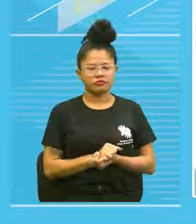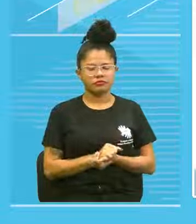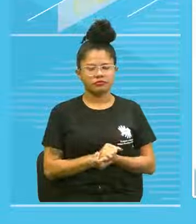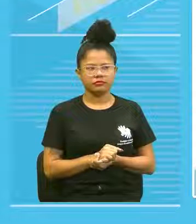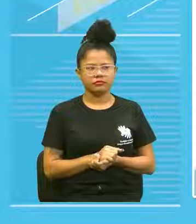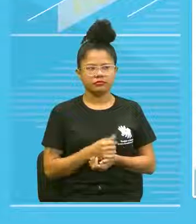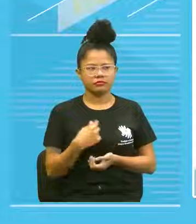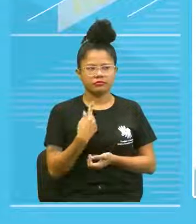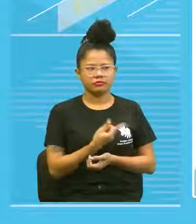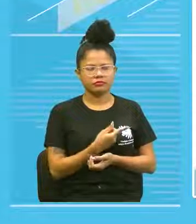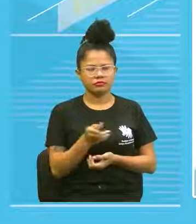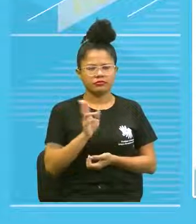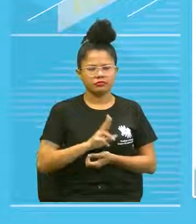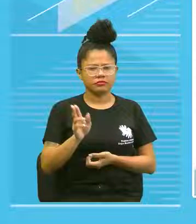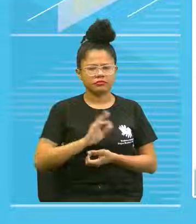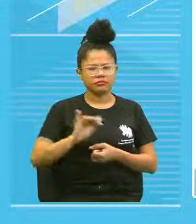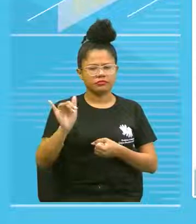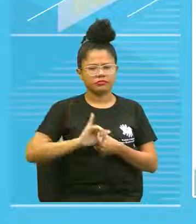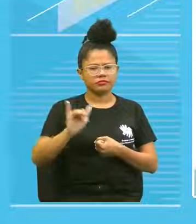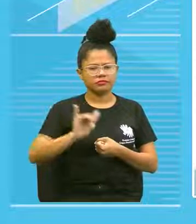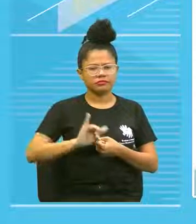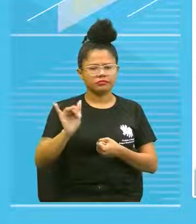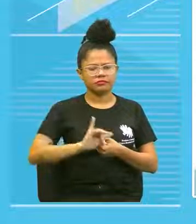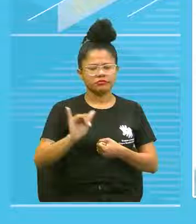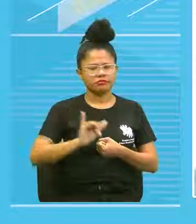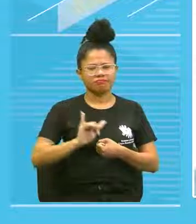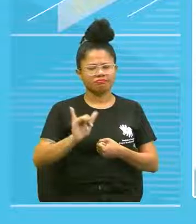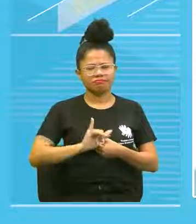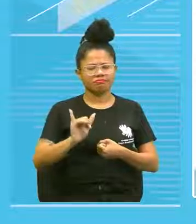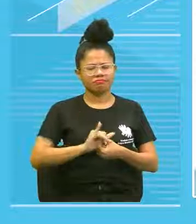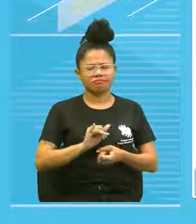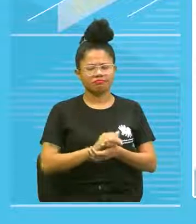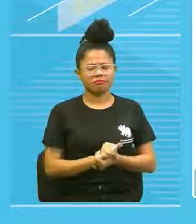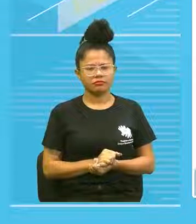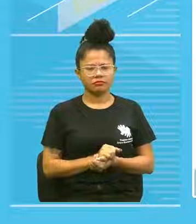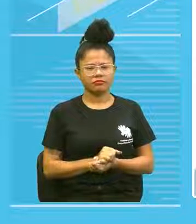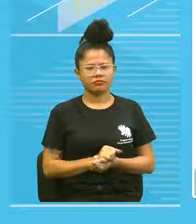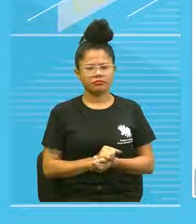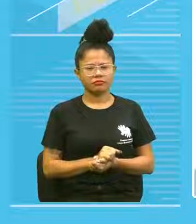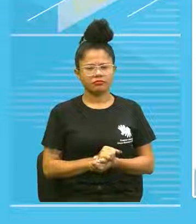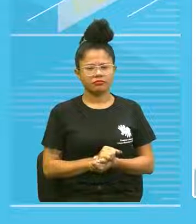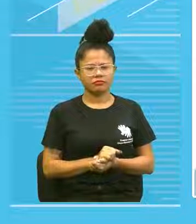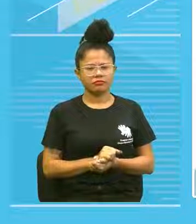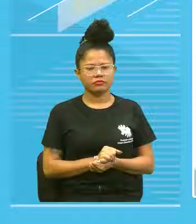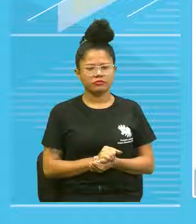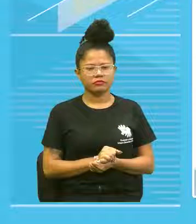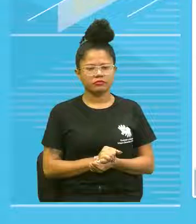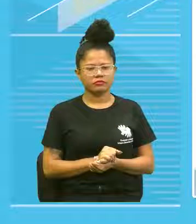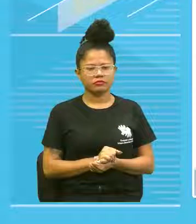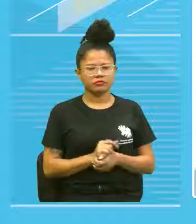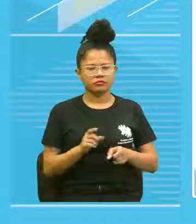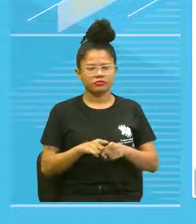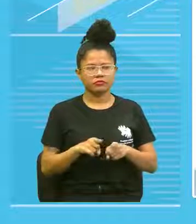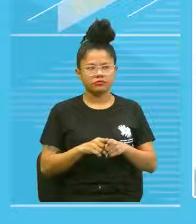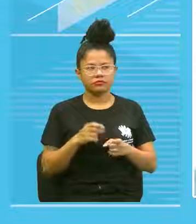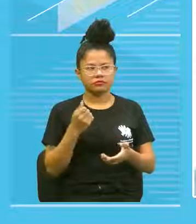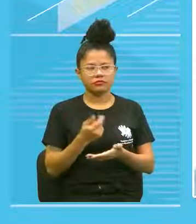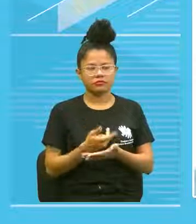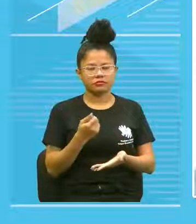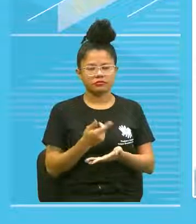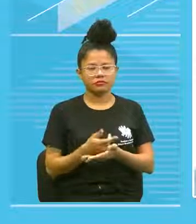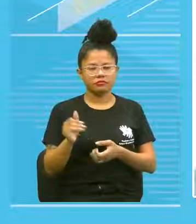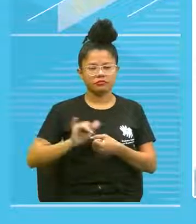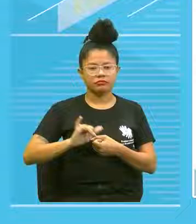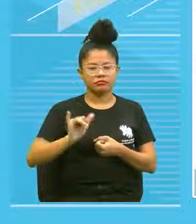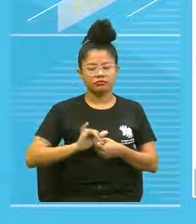e a gente consome muito petróleo Oi e a gente chega e a comprar petróleo de